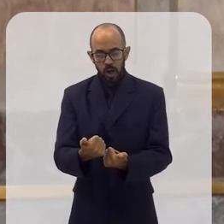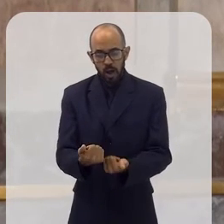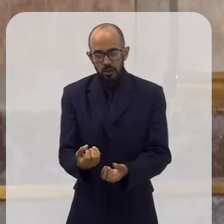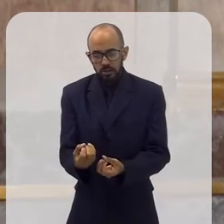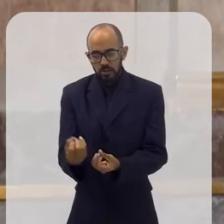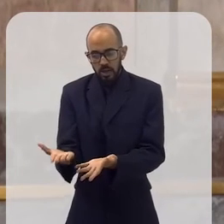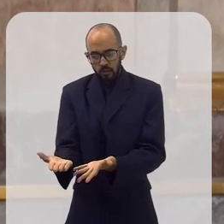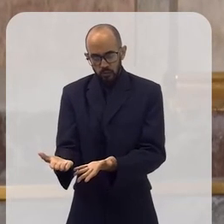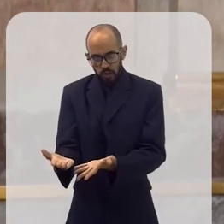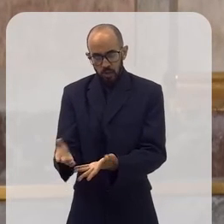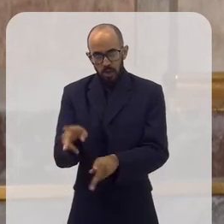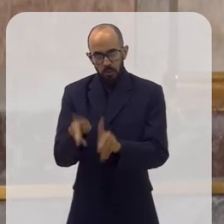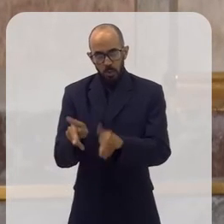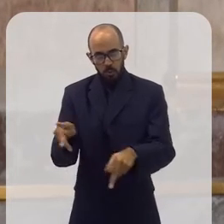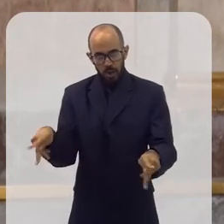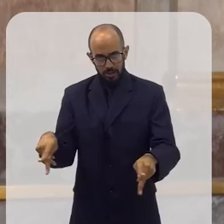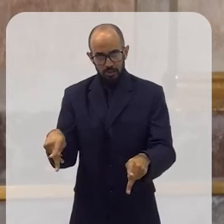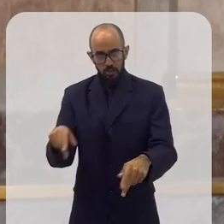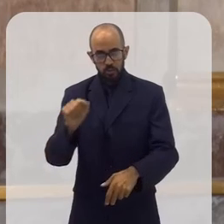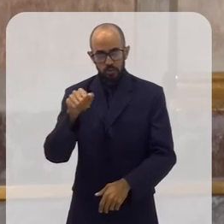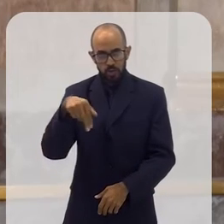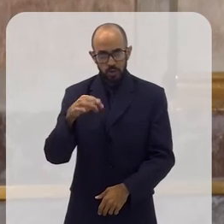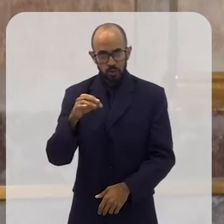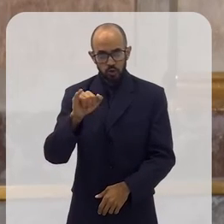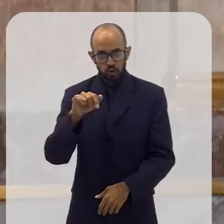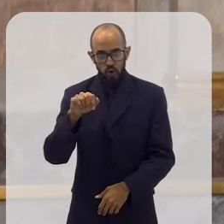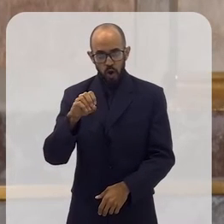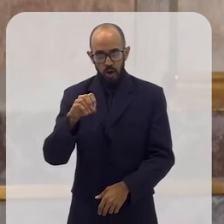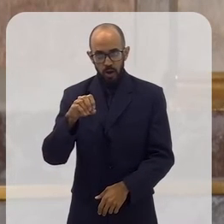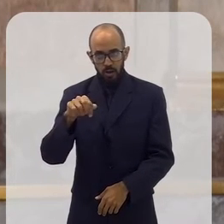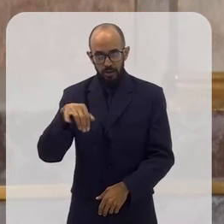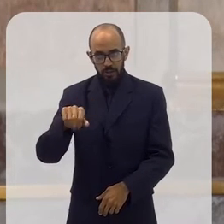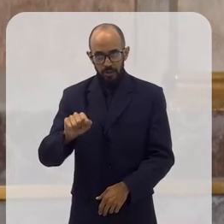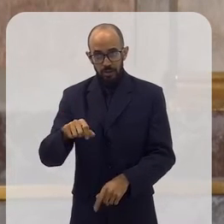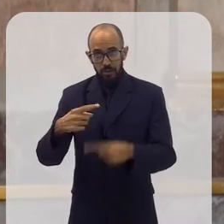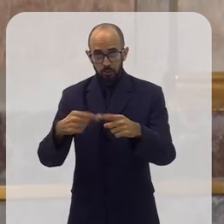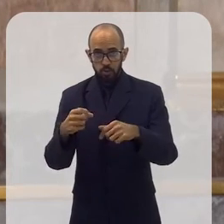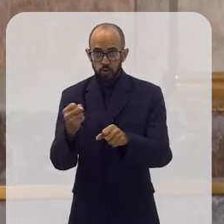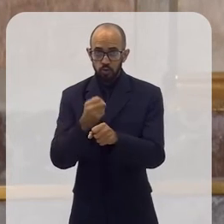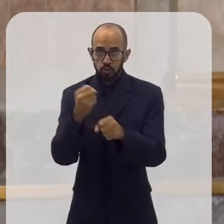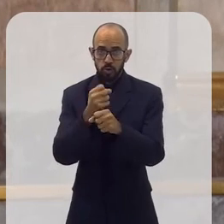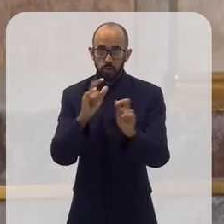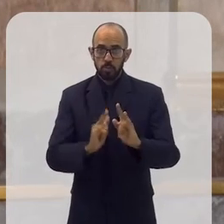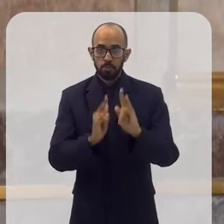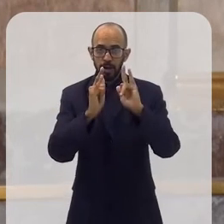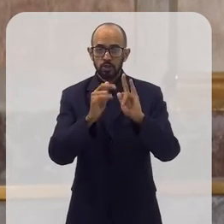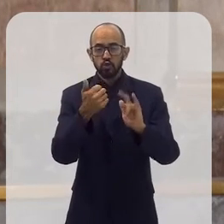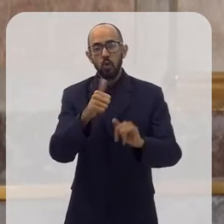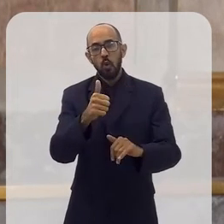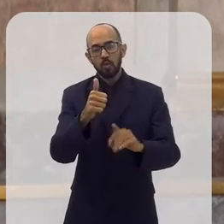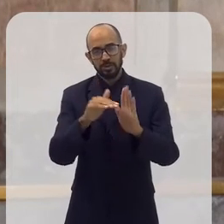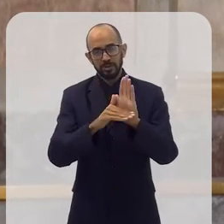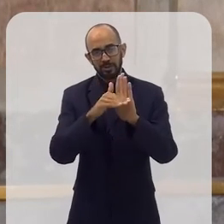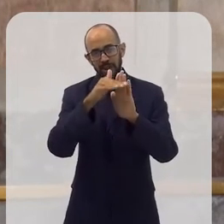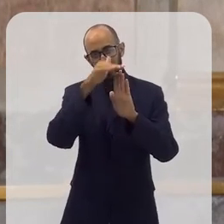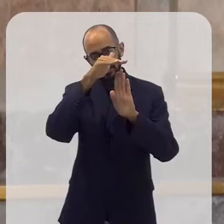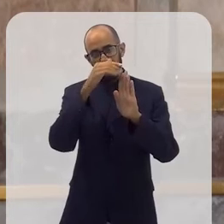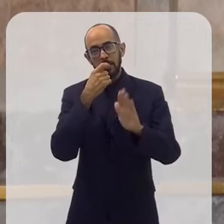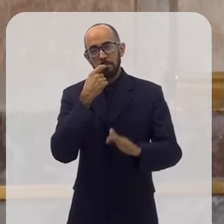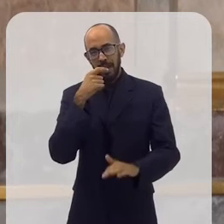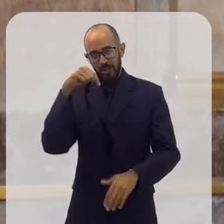o povo, os fiéis de Antioquia, e construíram depois um prédio de 11 andares perto